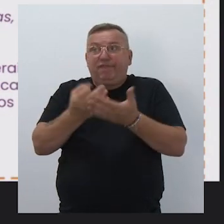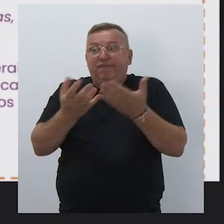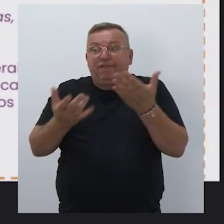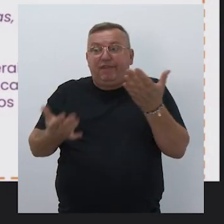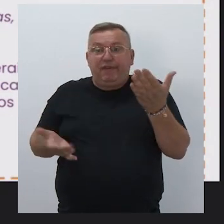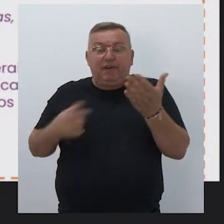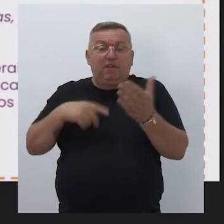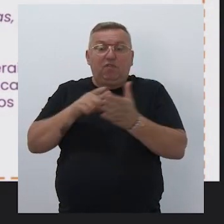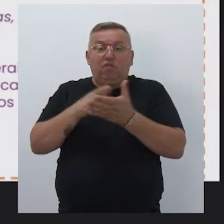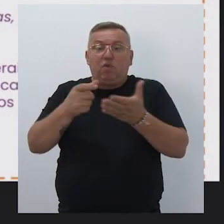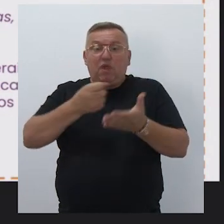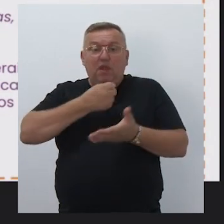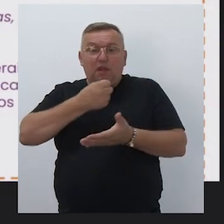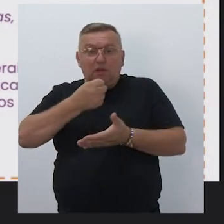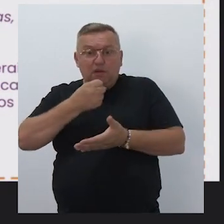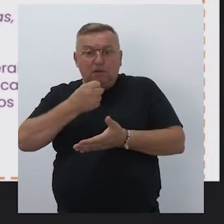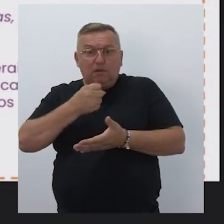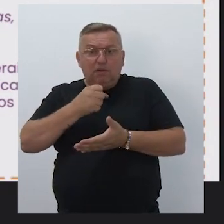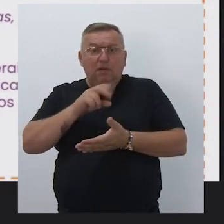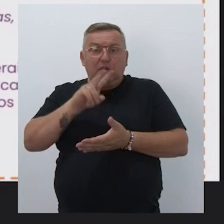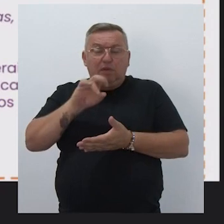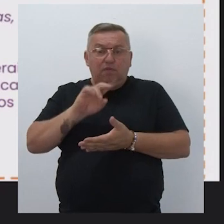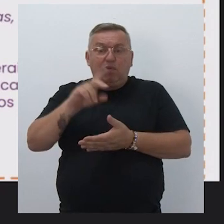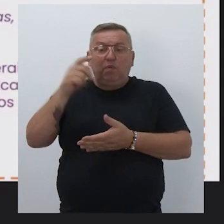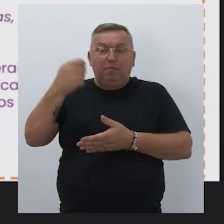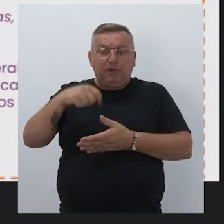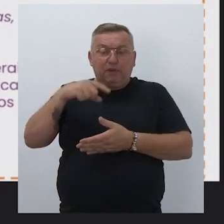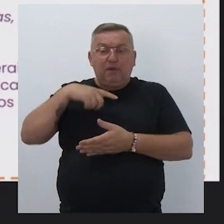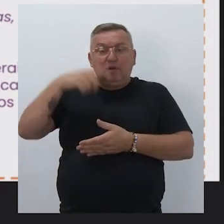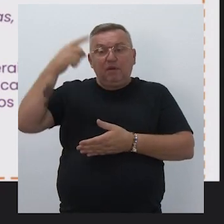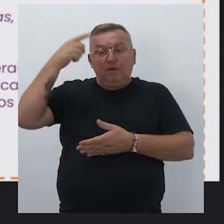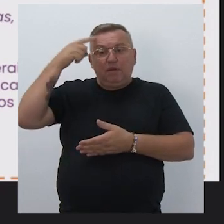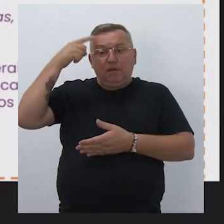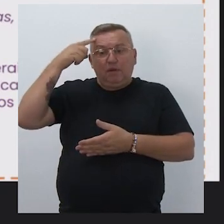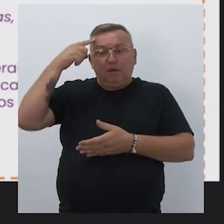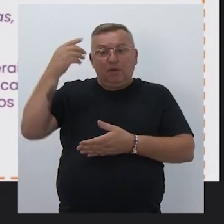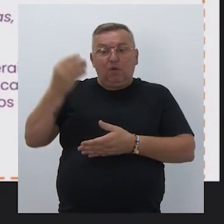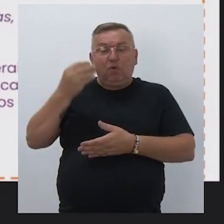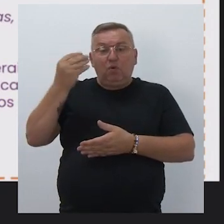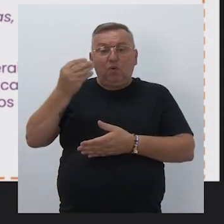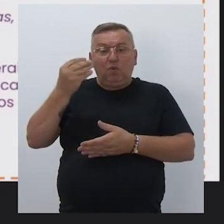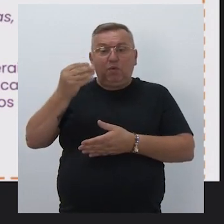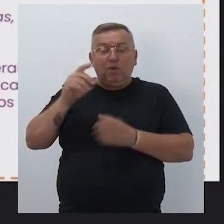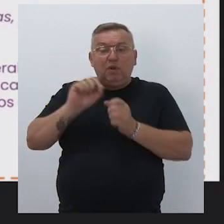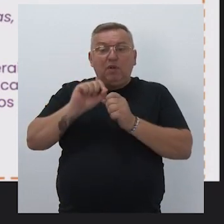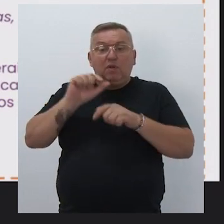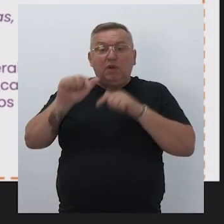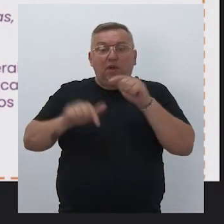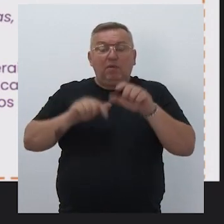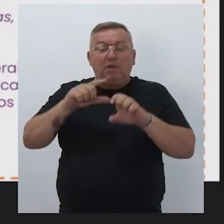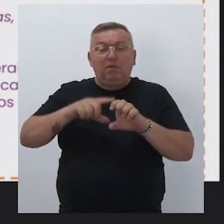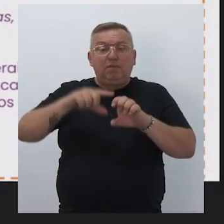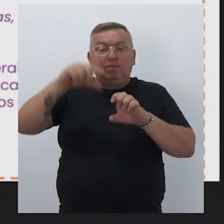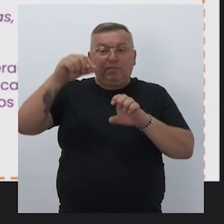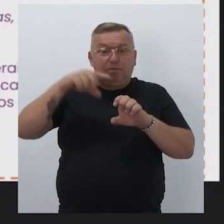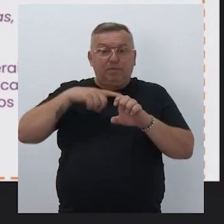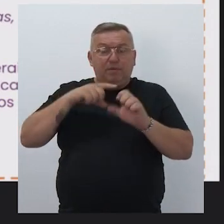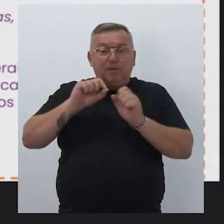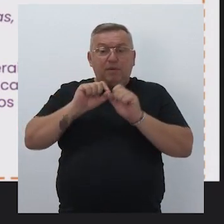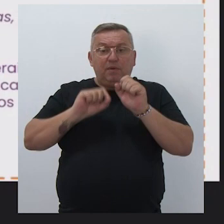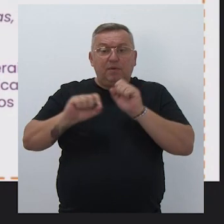ser jornalista. Eu vou precisar pensar como é que eu empreendo a minha jornada